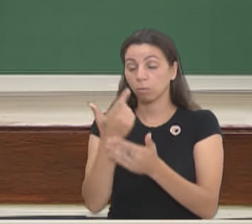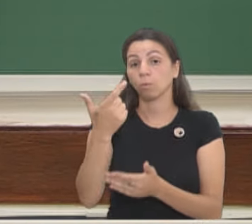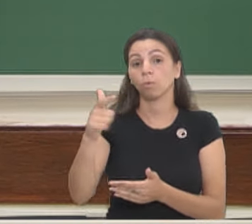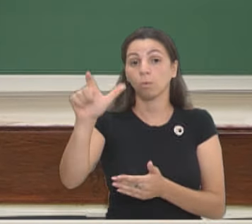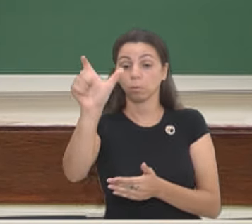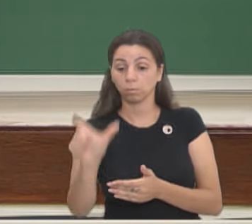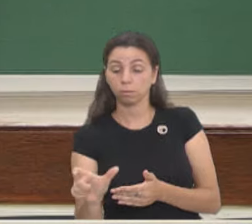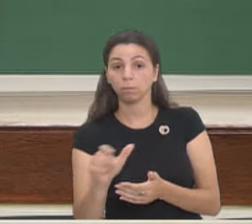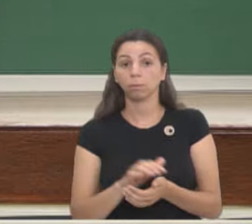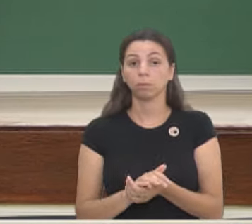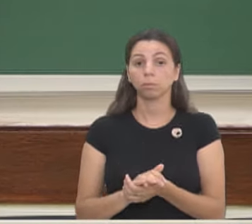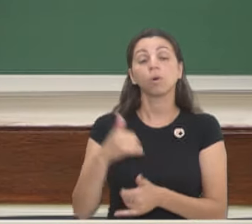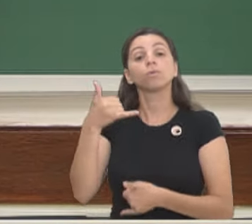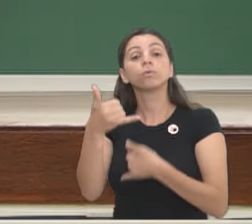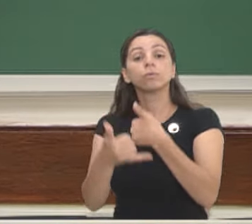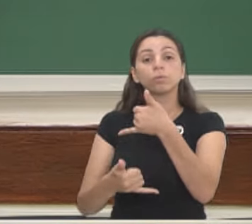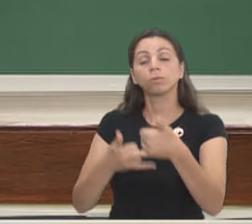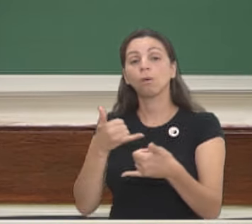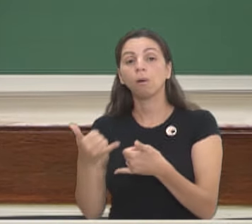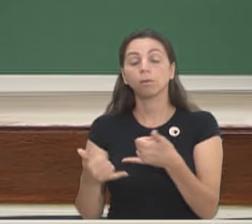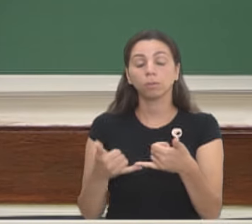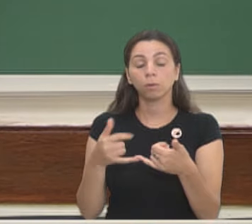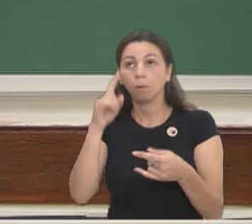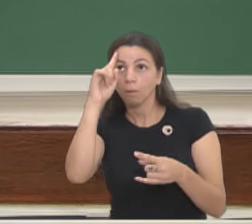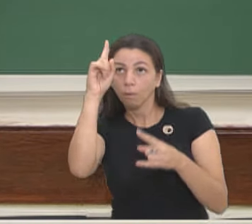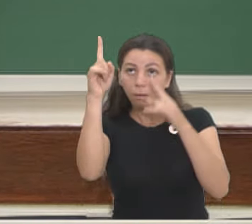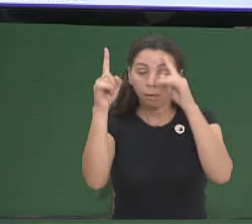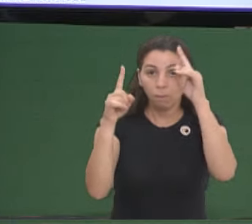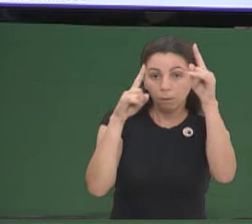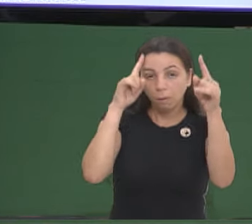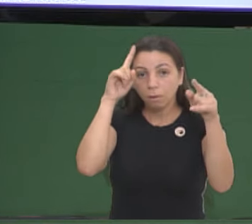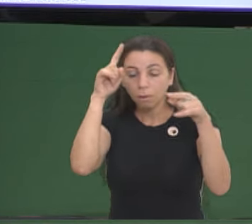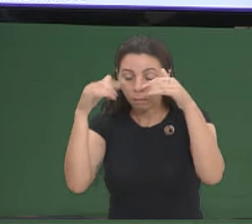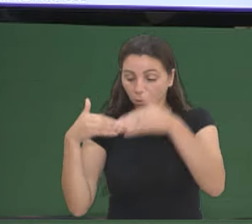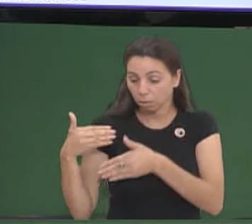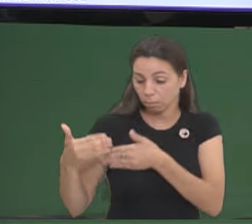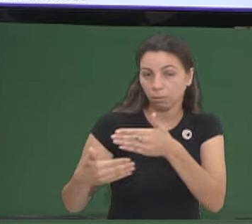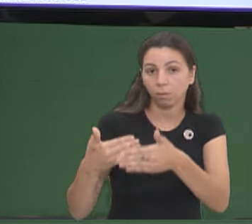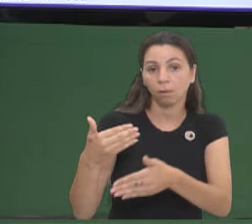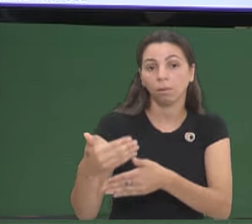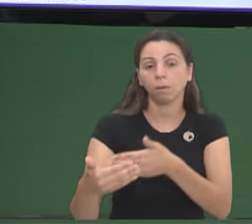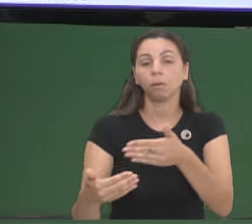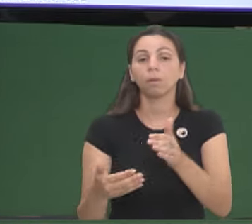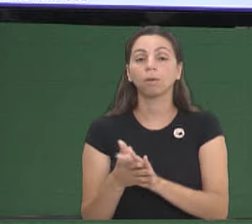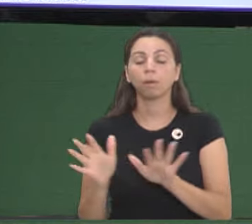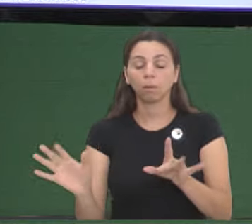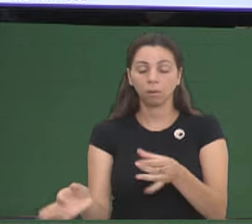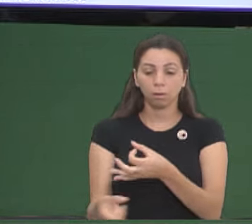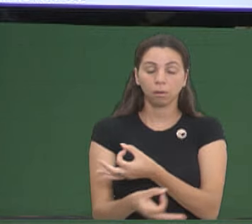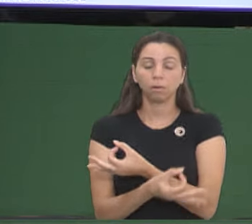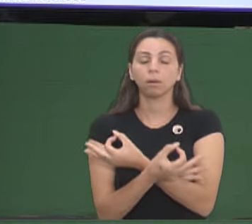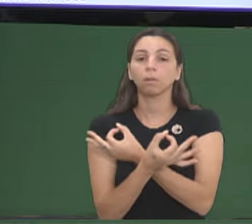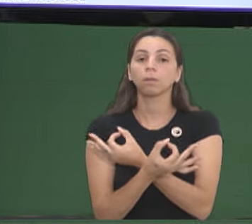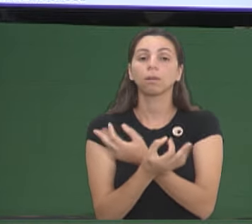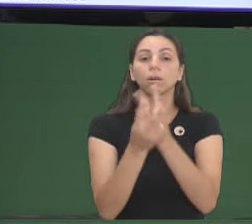Os jogos que ajudam a desenvolver a criatividade, a sintonia, a meditação, né? Que são aqueles que a gente introjeta, que a